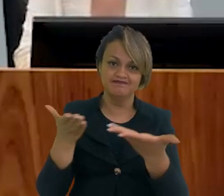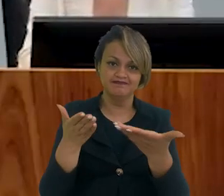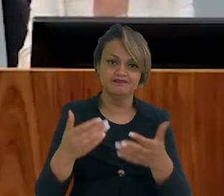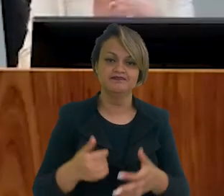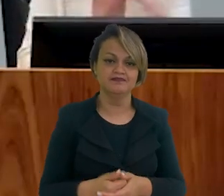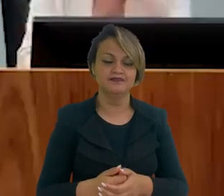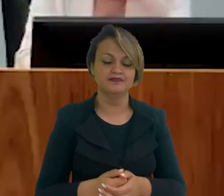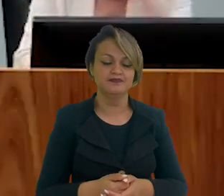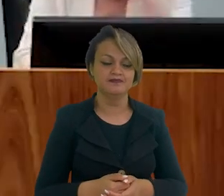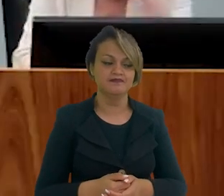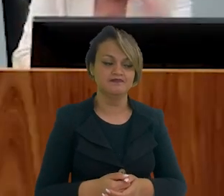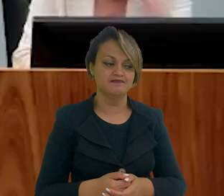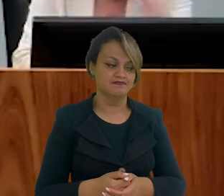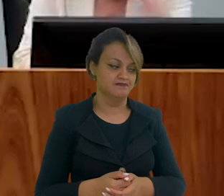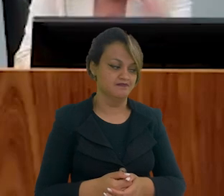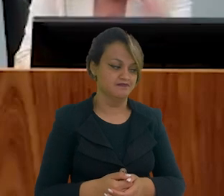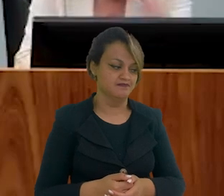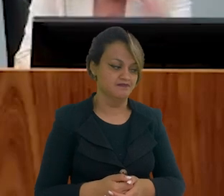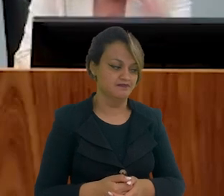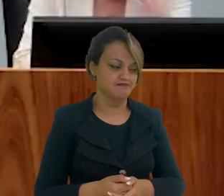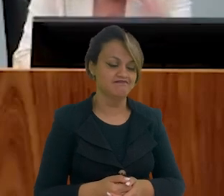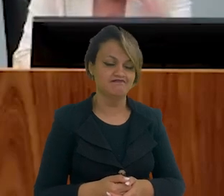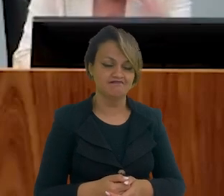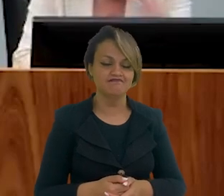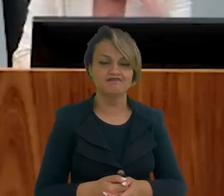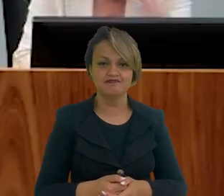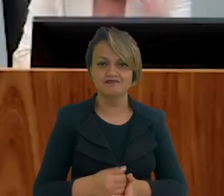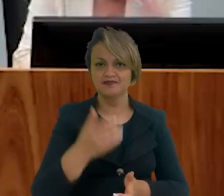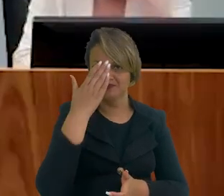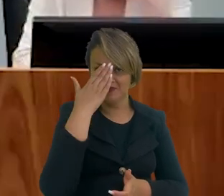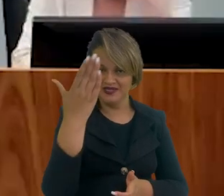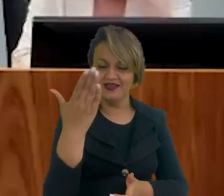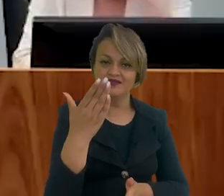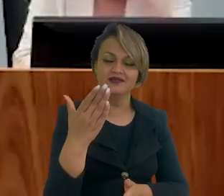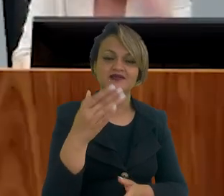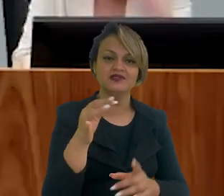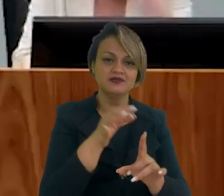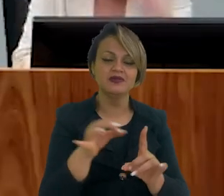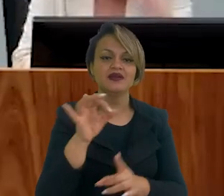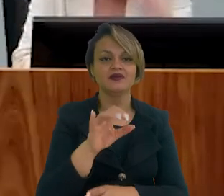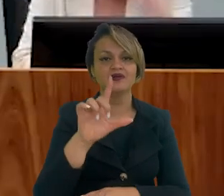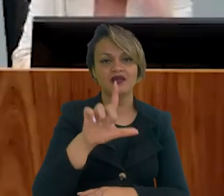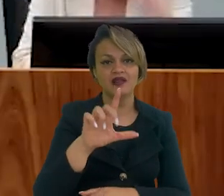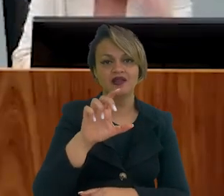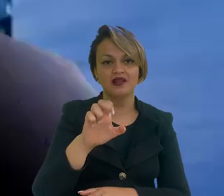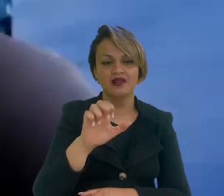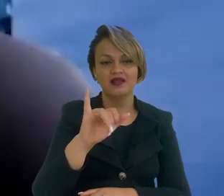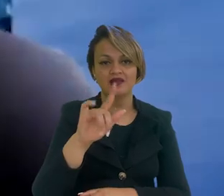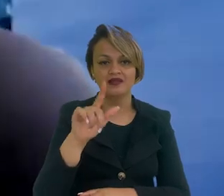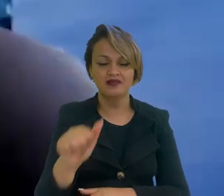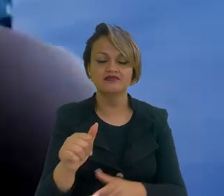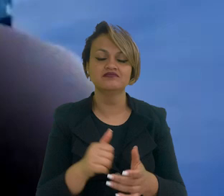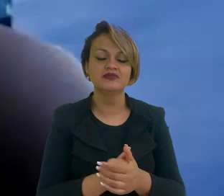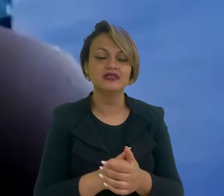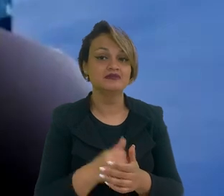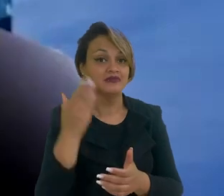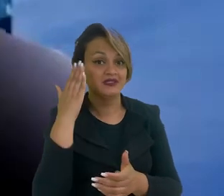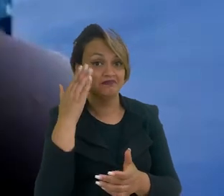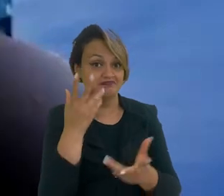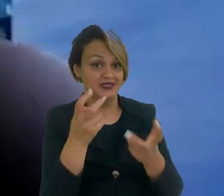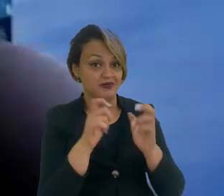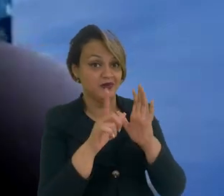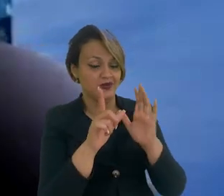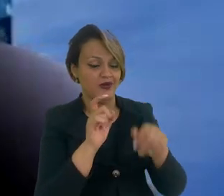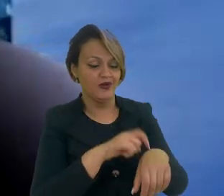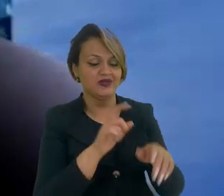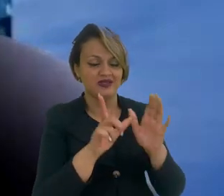ao nosso Desembargador Maia as considerações finais Muito obrigado desembargadora